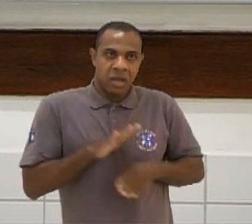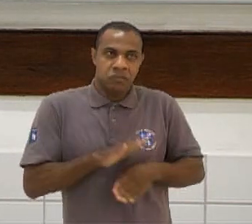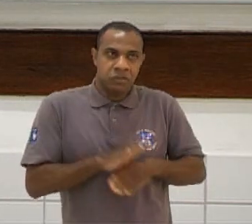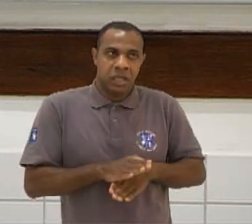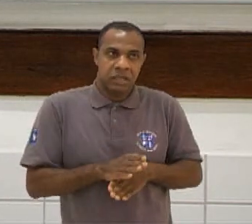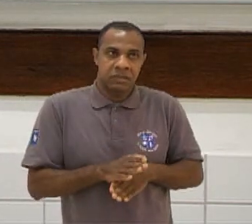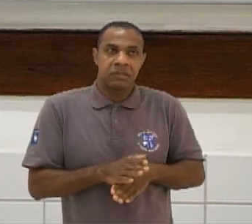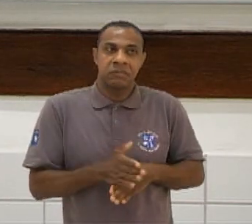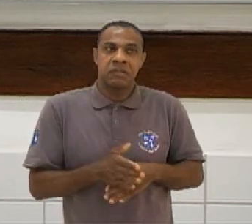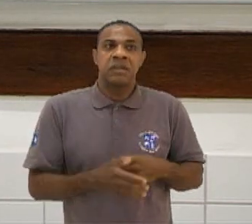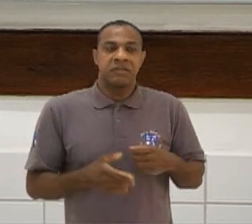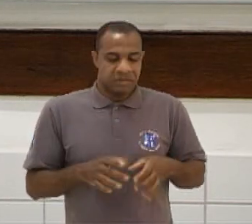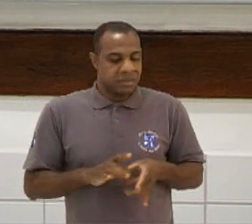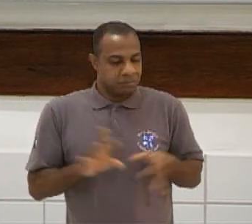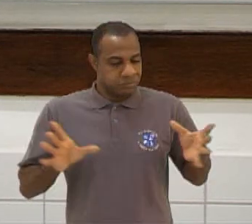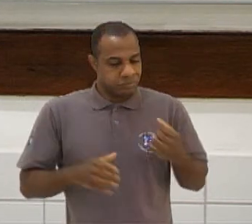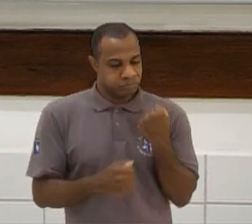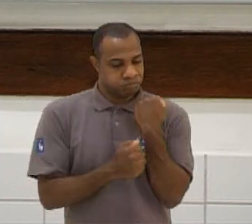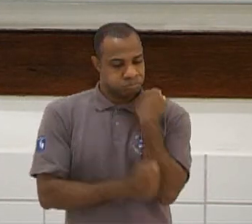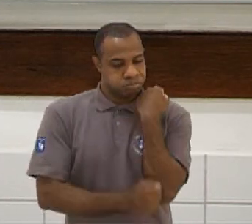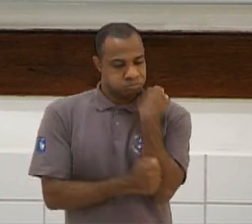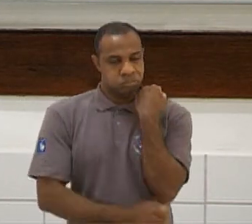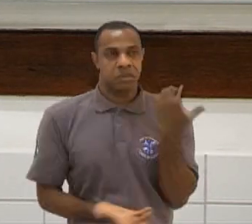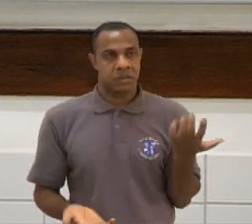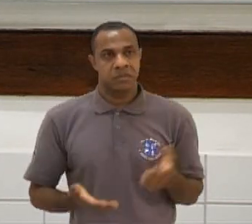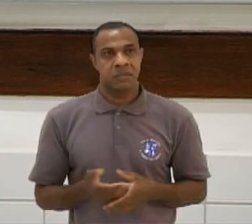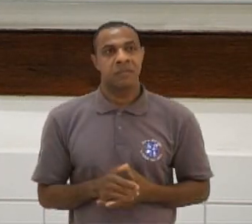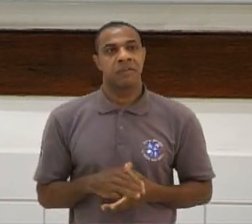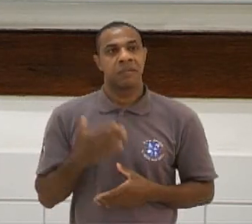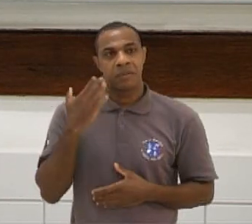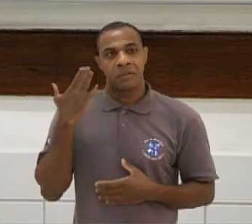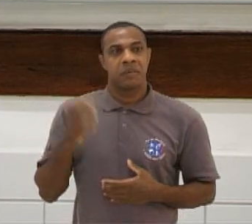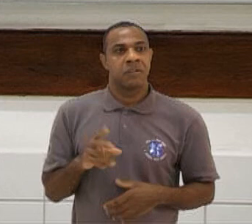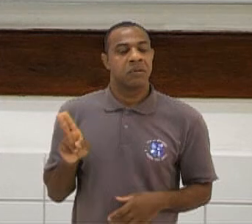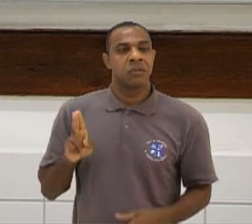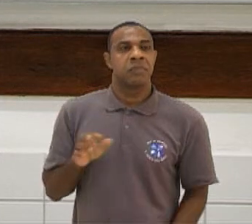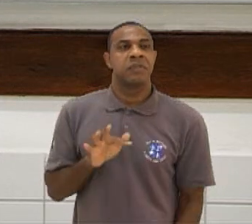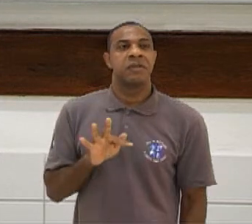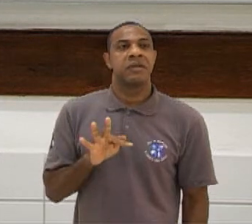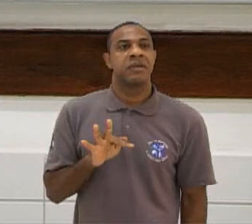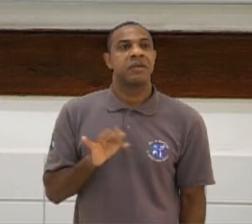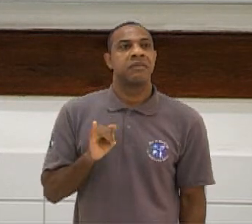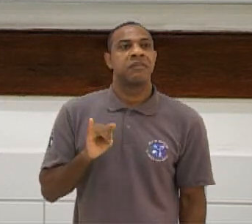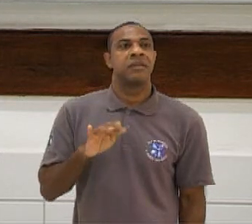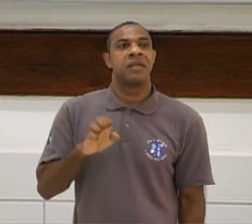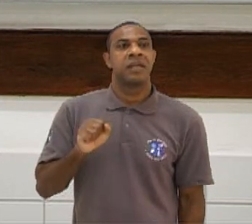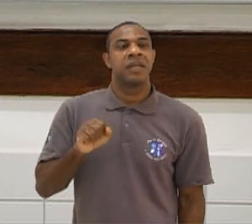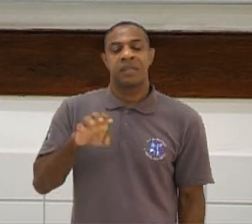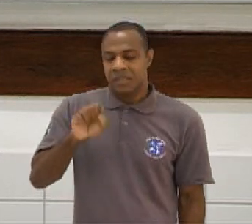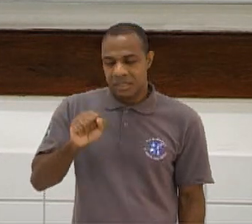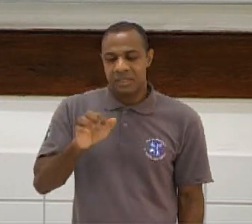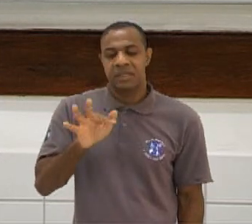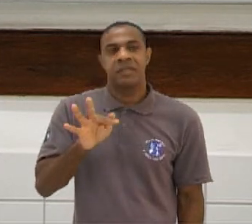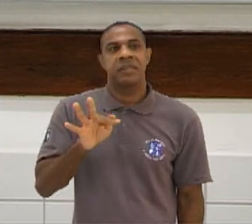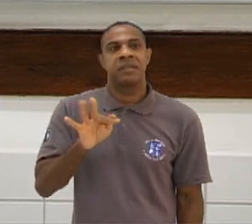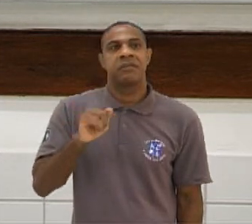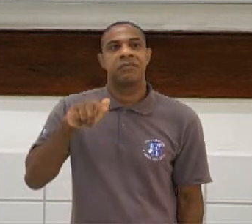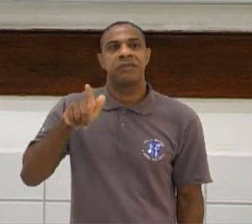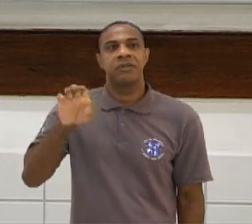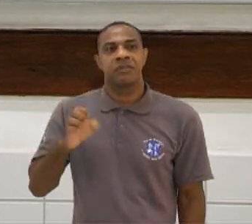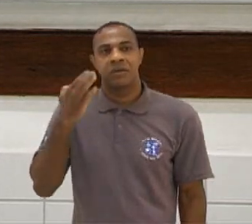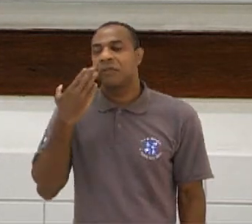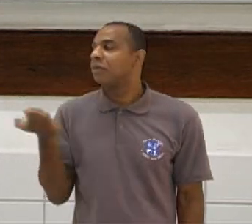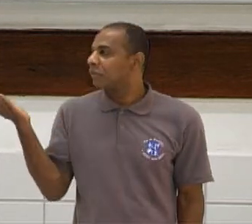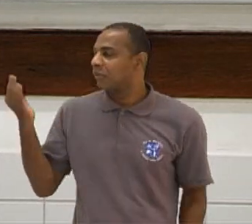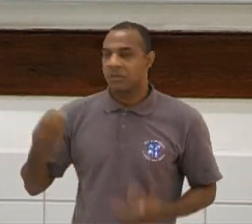permitir a saída das fezes aí. E eu também tenho o esfíncter da cárdia, que é o esfíncter que vai estar presente ali na entrada do estômago, que a gente